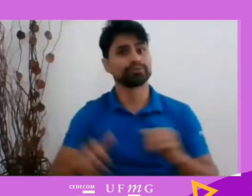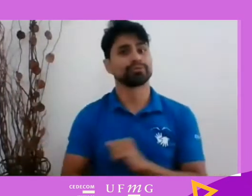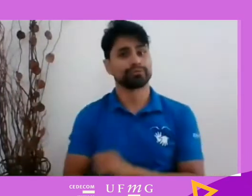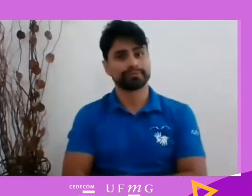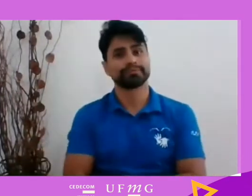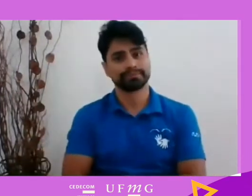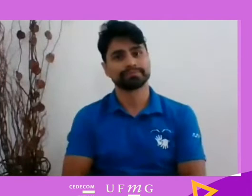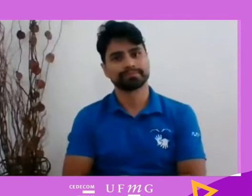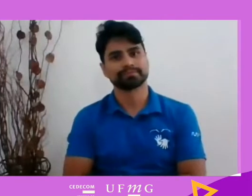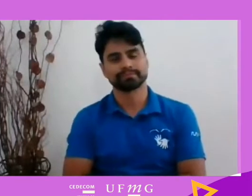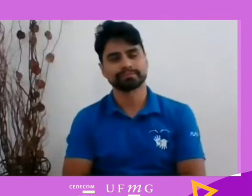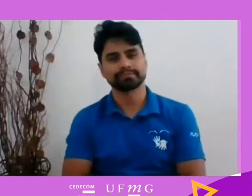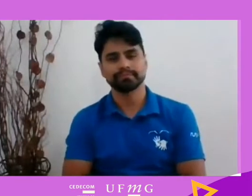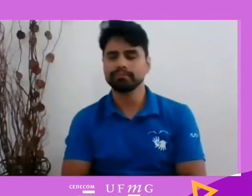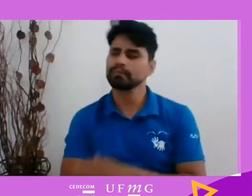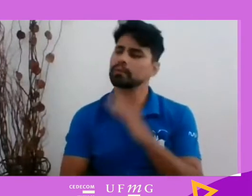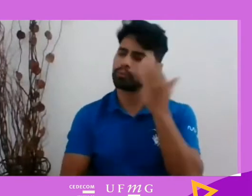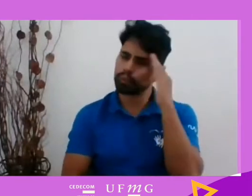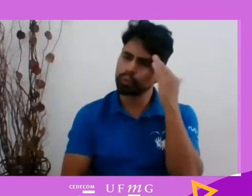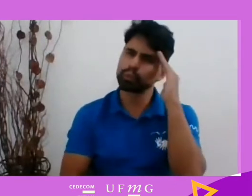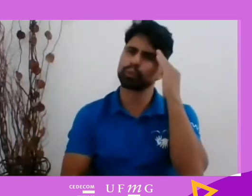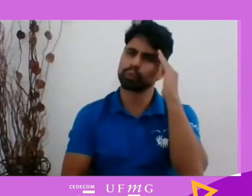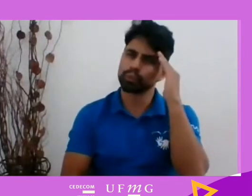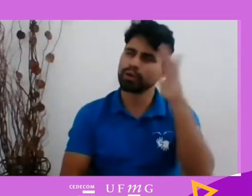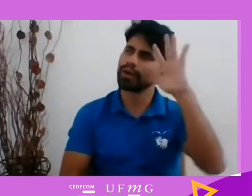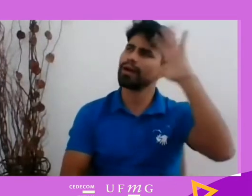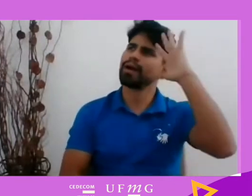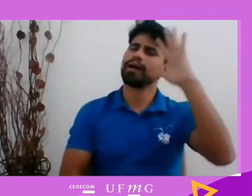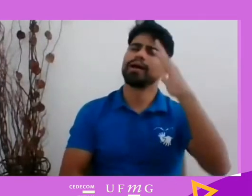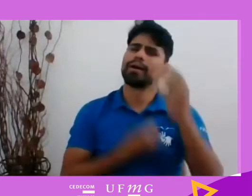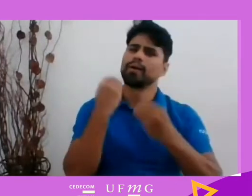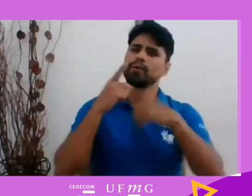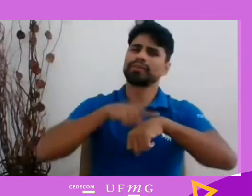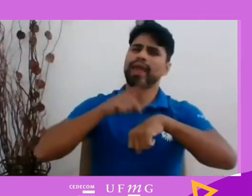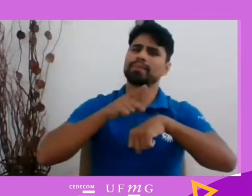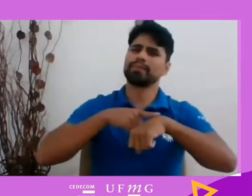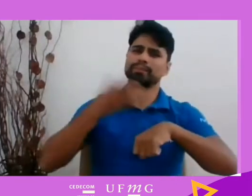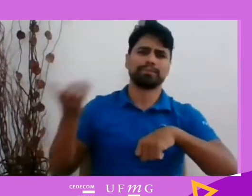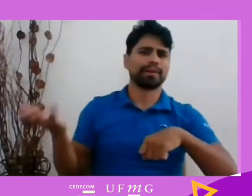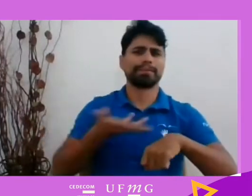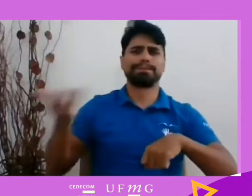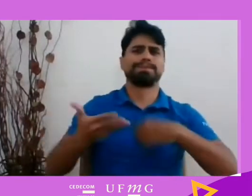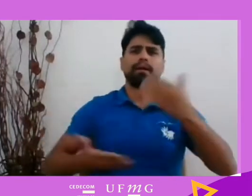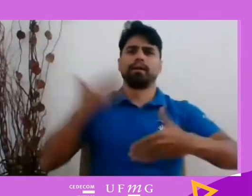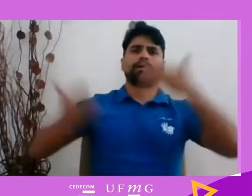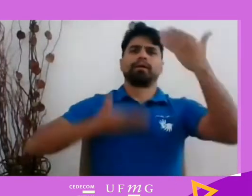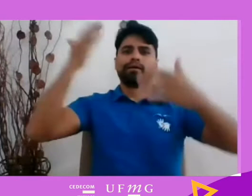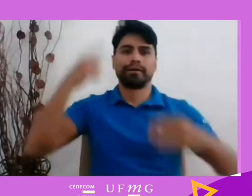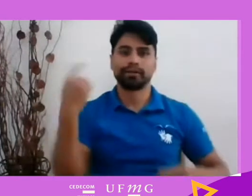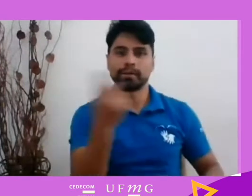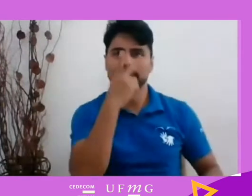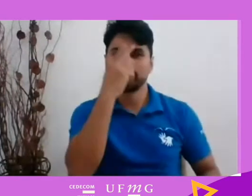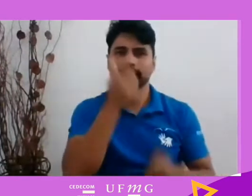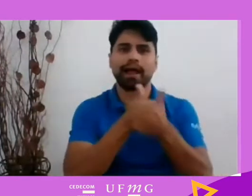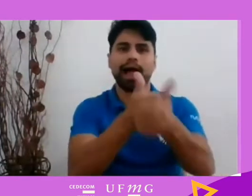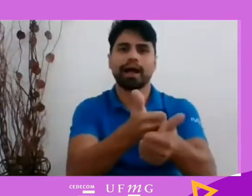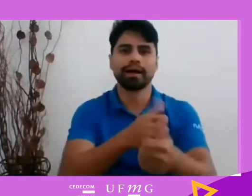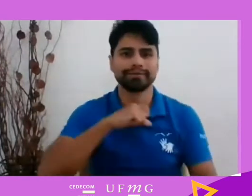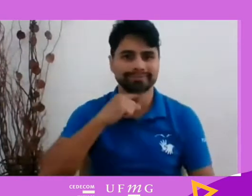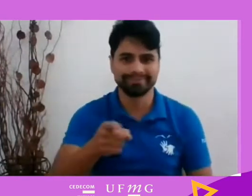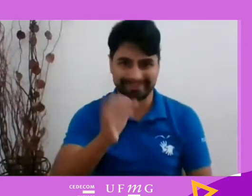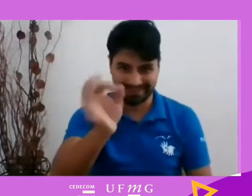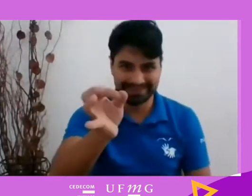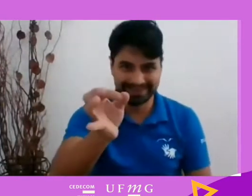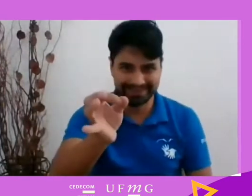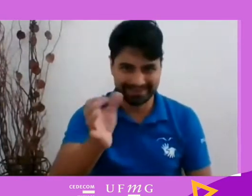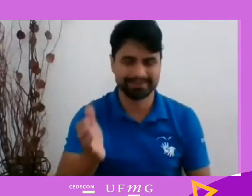acho que tudo está correndo tão velozmente, né, que a gente não consegue se deter a cada manifestação, a cada hashtag, a